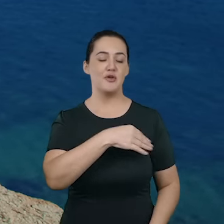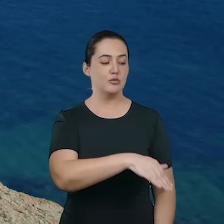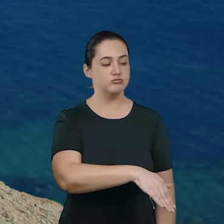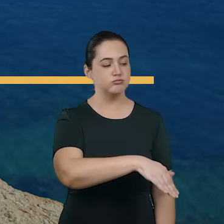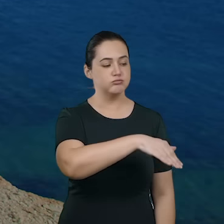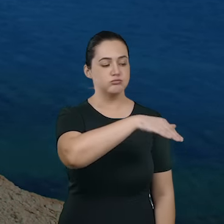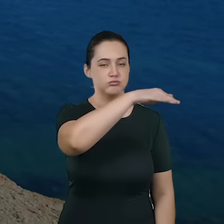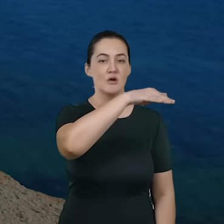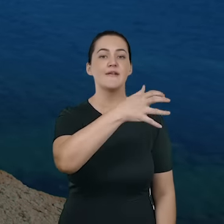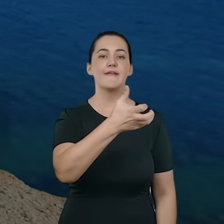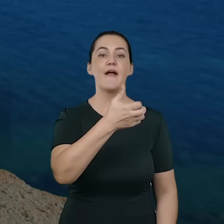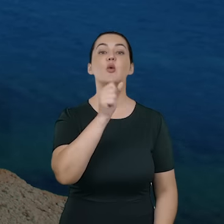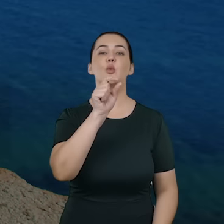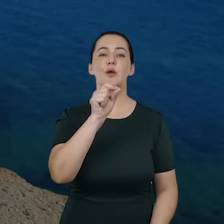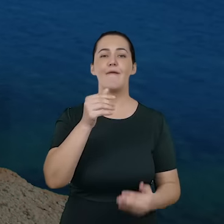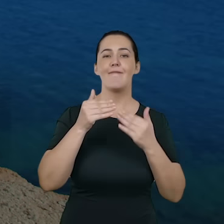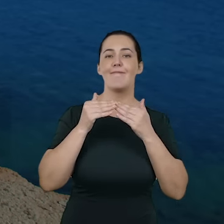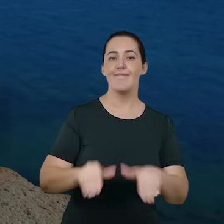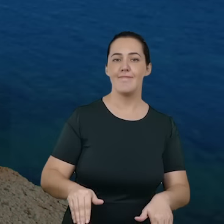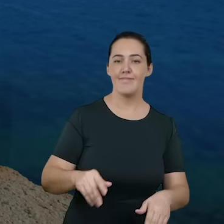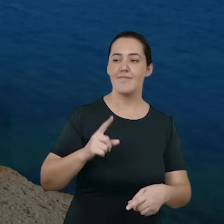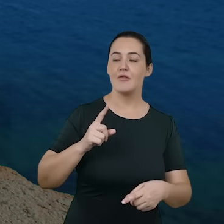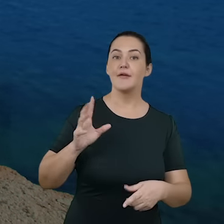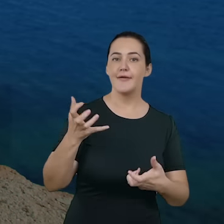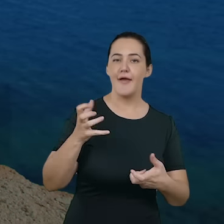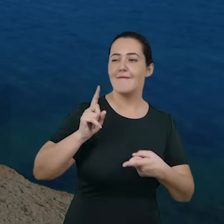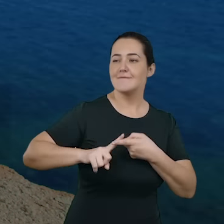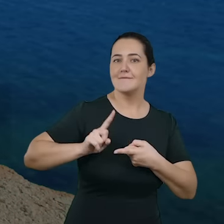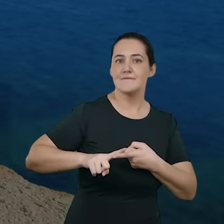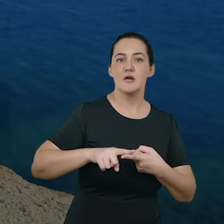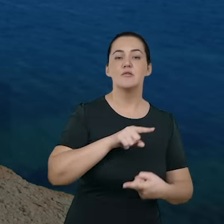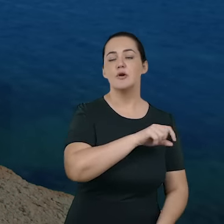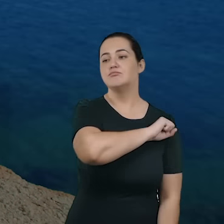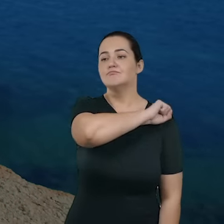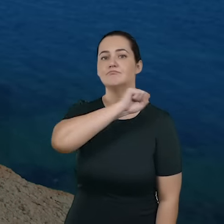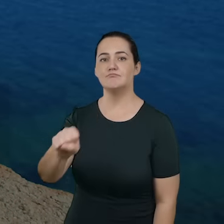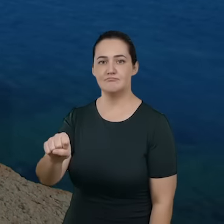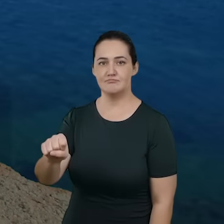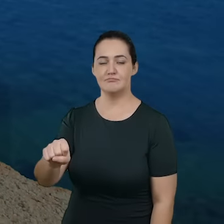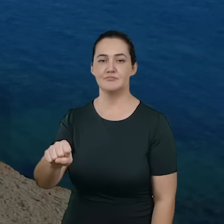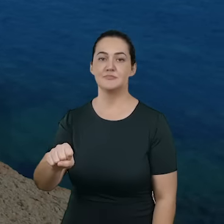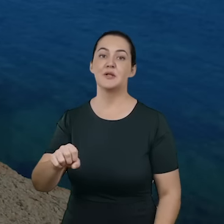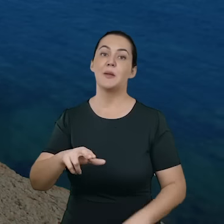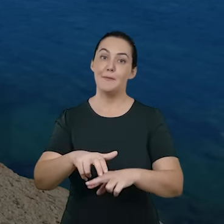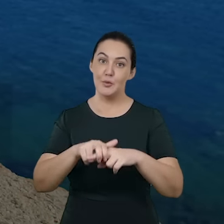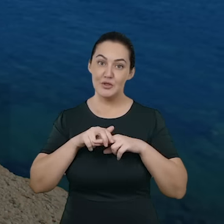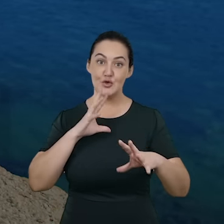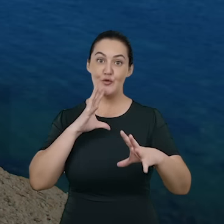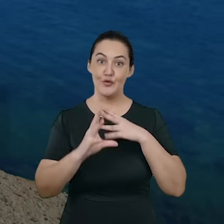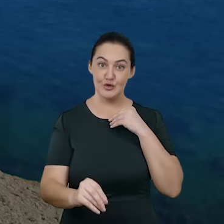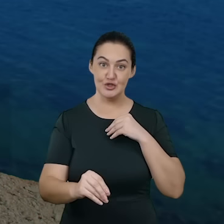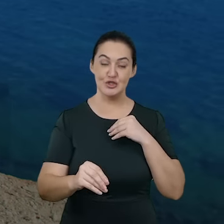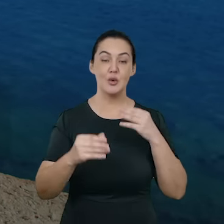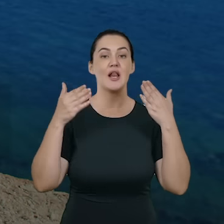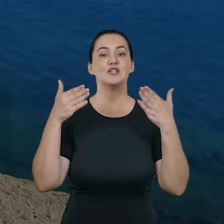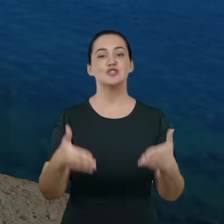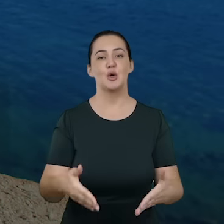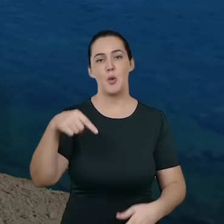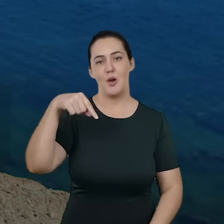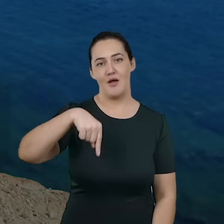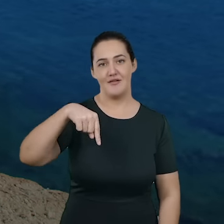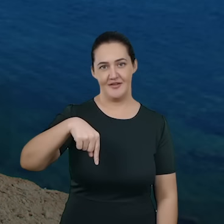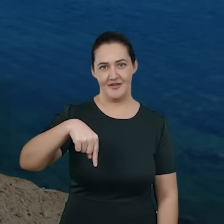a Ártemis, depois de toda essa fuga e sobrevivência, veio parar aqui na ilha de Patmos, que